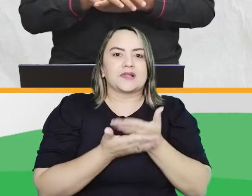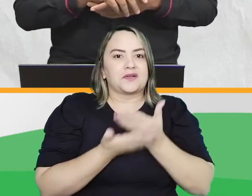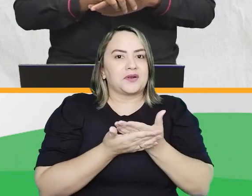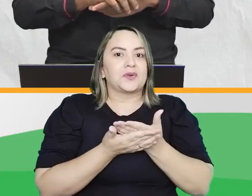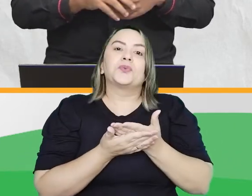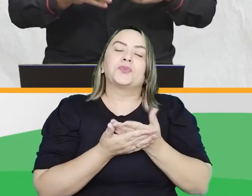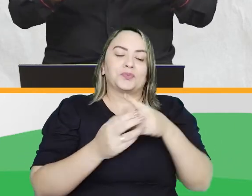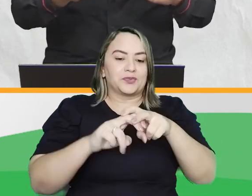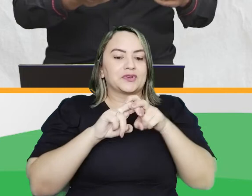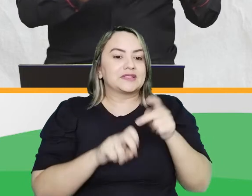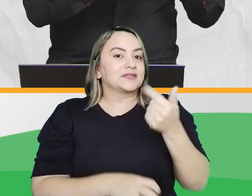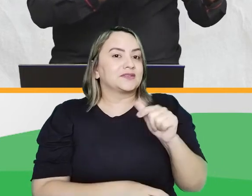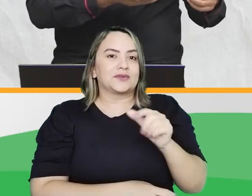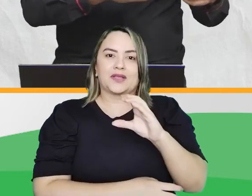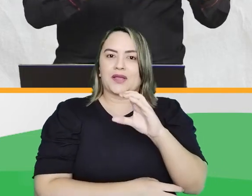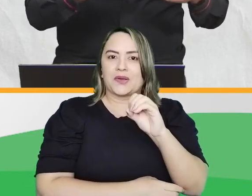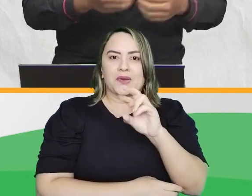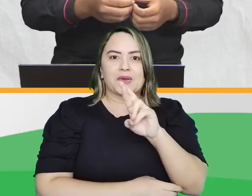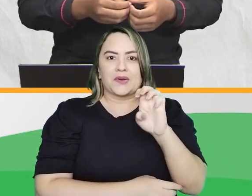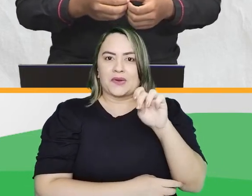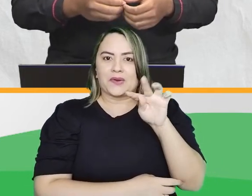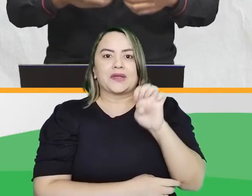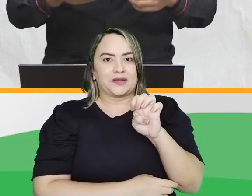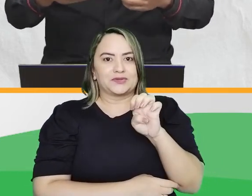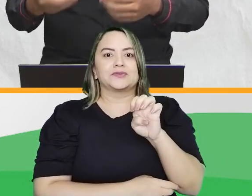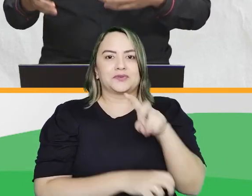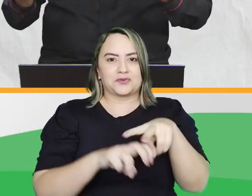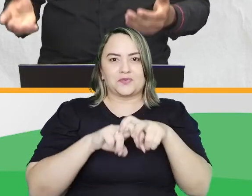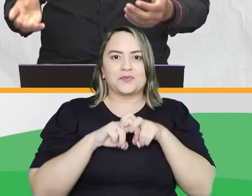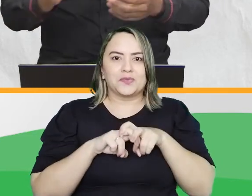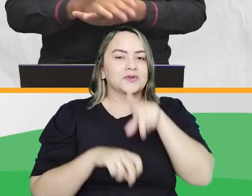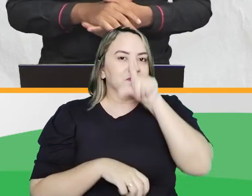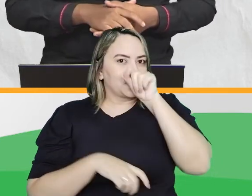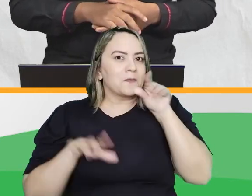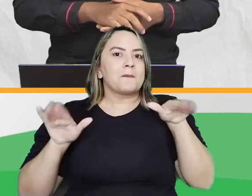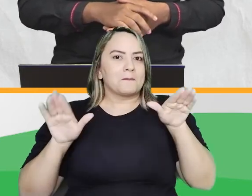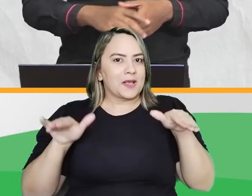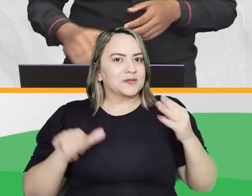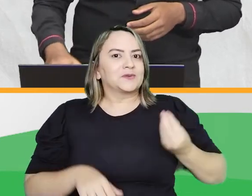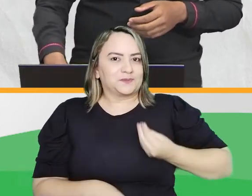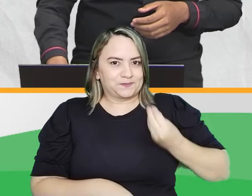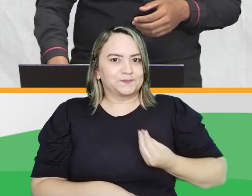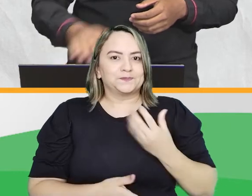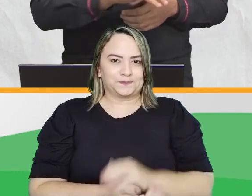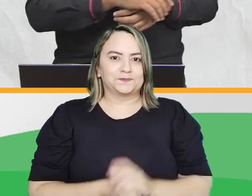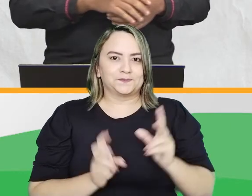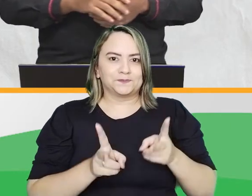do nosso início da aula, não há corrente elétrica. É por isso que o pássaro ele não morre eletrocutado. Tá